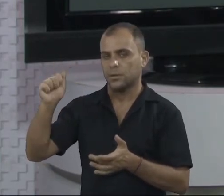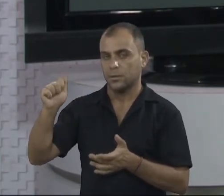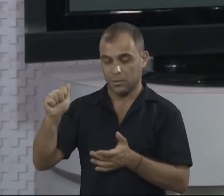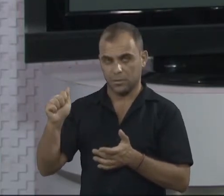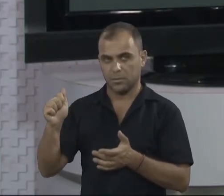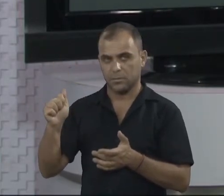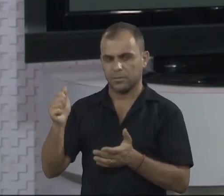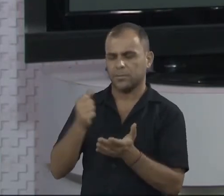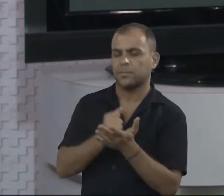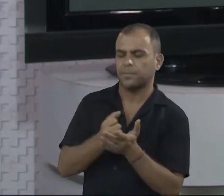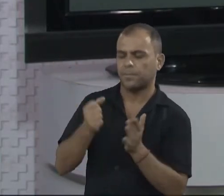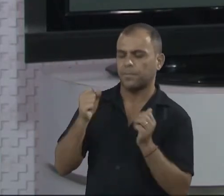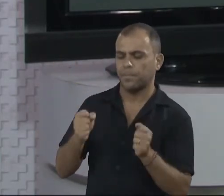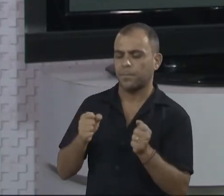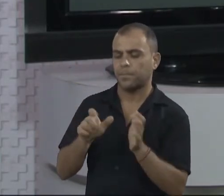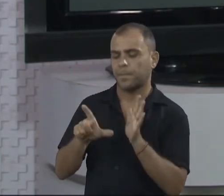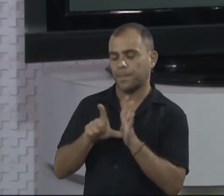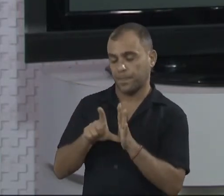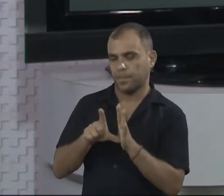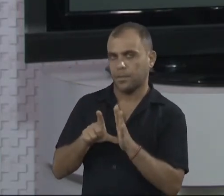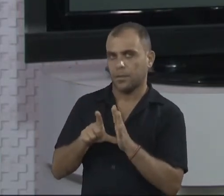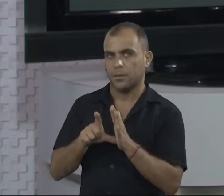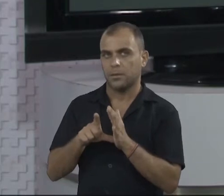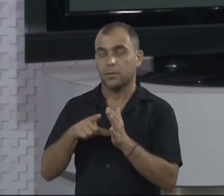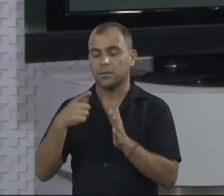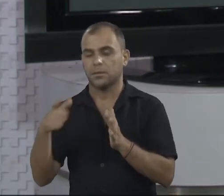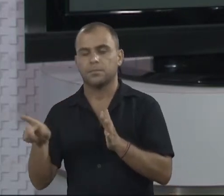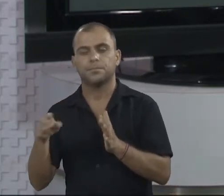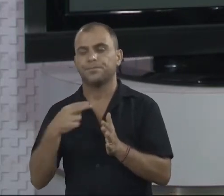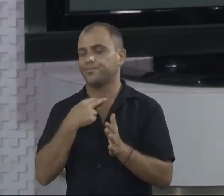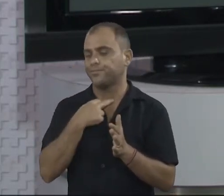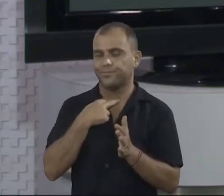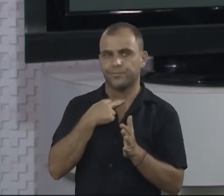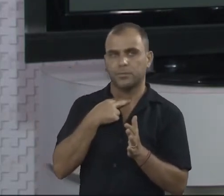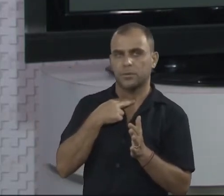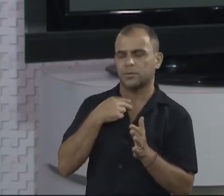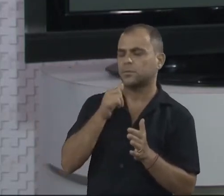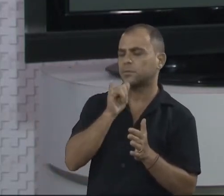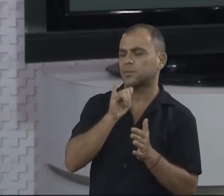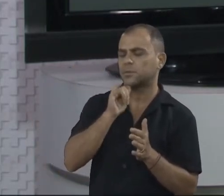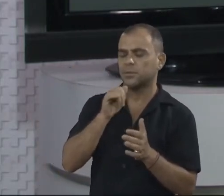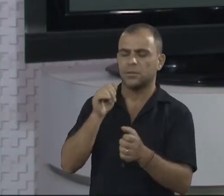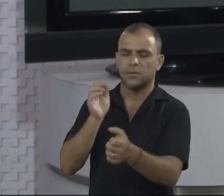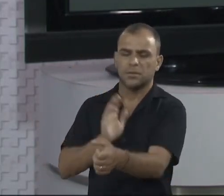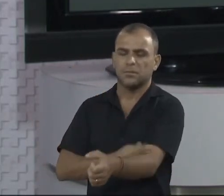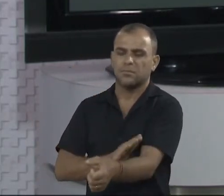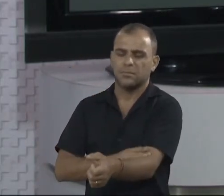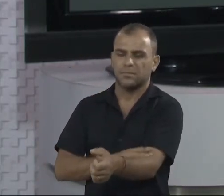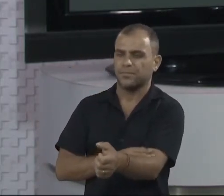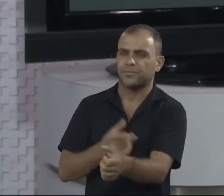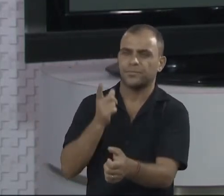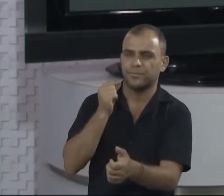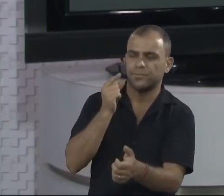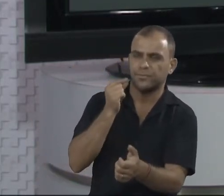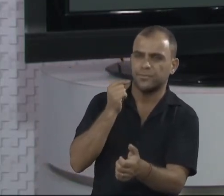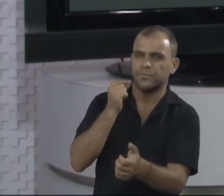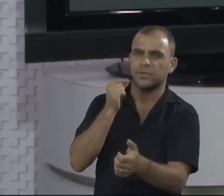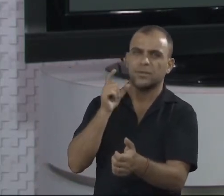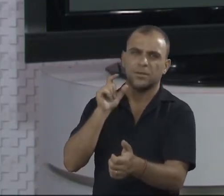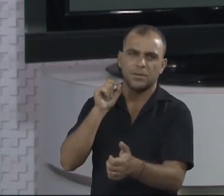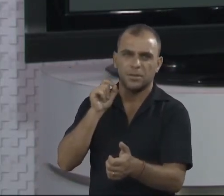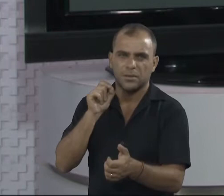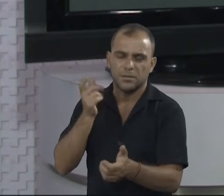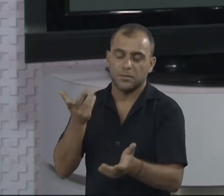são permitidas por lei. E a gente tem as drogas ilícitas aqui de exemplo: cocaína, crack, heroína, maconha, são